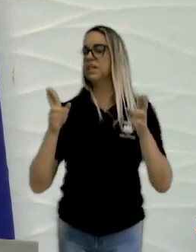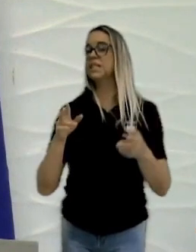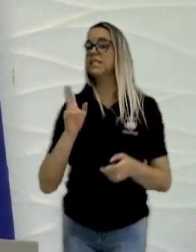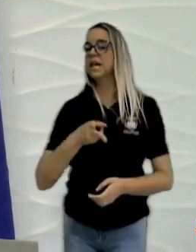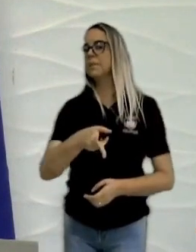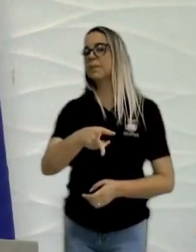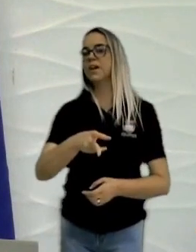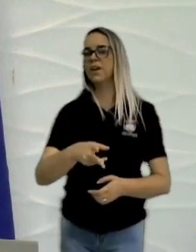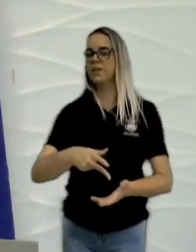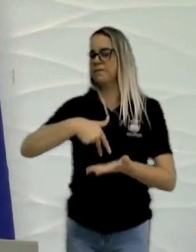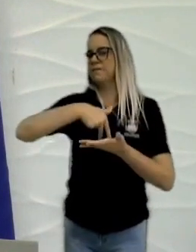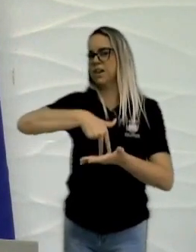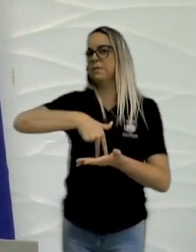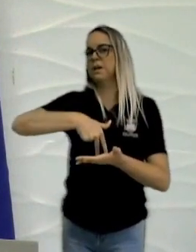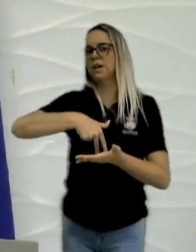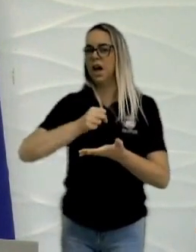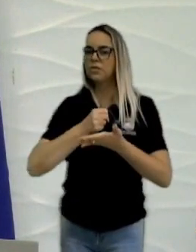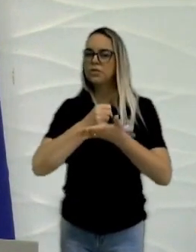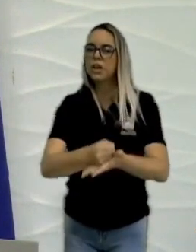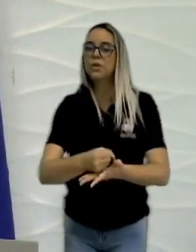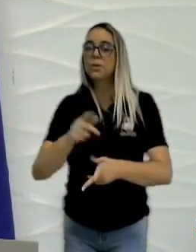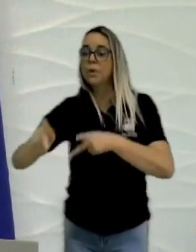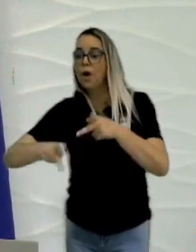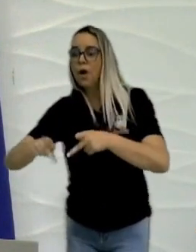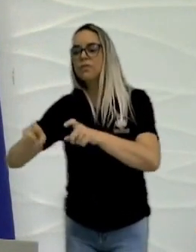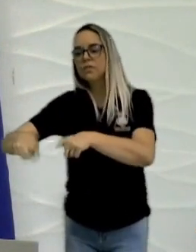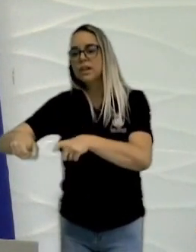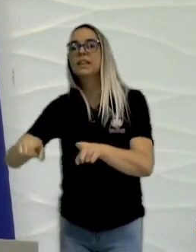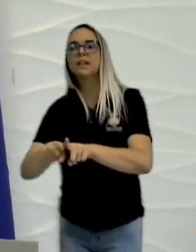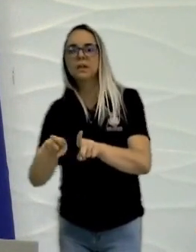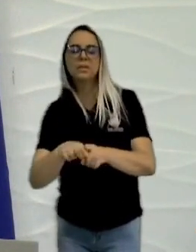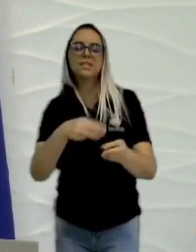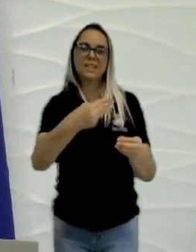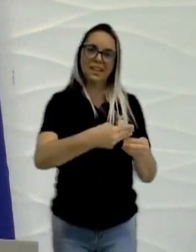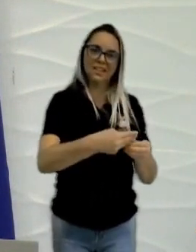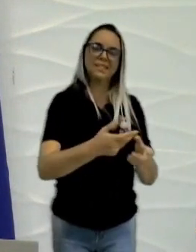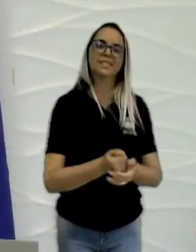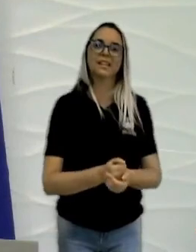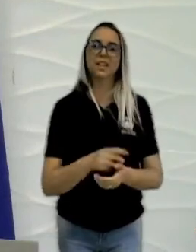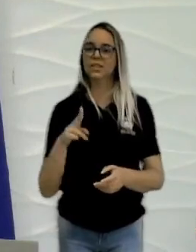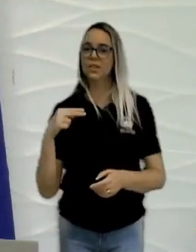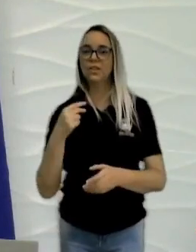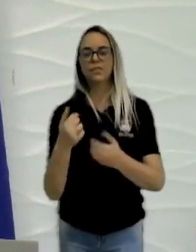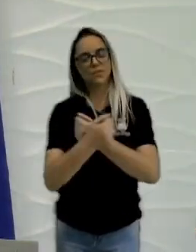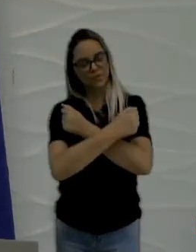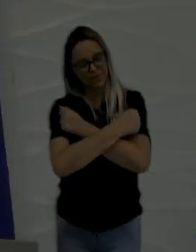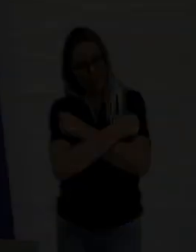buscando melhorias para nosso povo do campo e da cidade. A todos vocês, o nosso forte abraço e firmes aí na nossa luta.